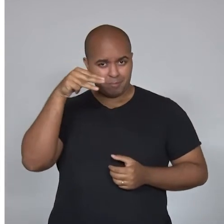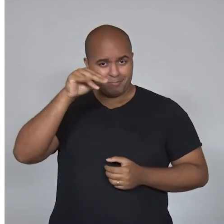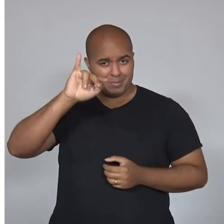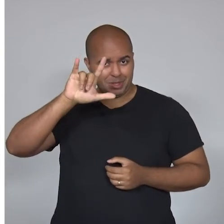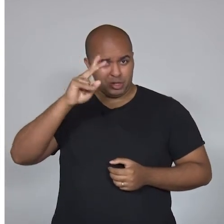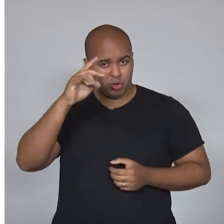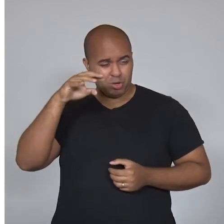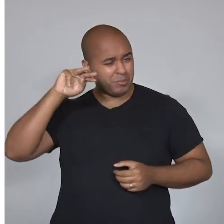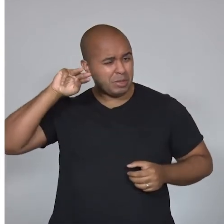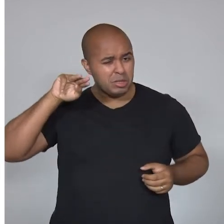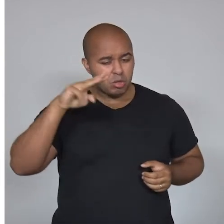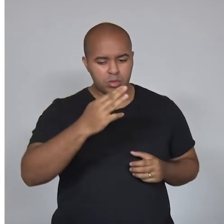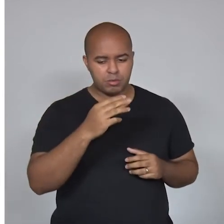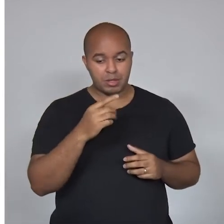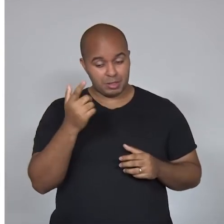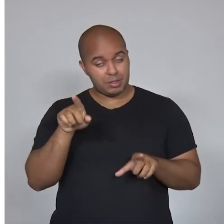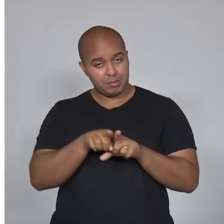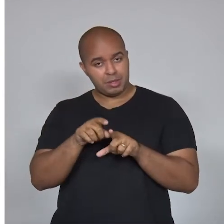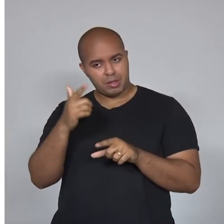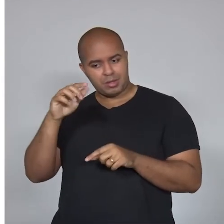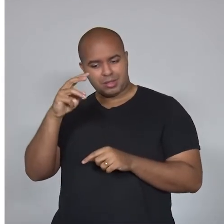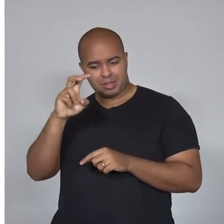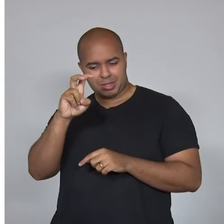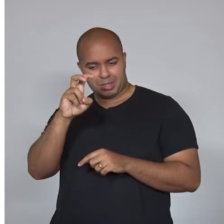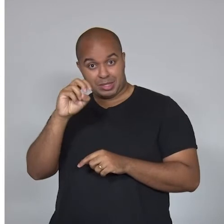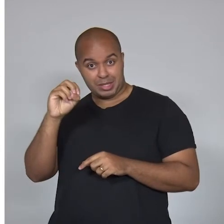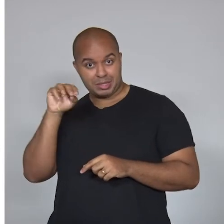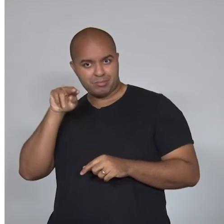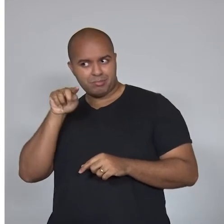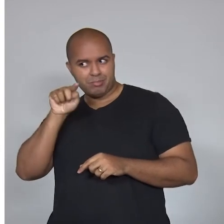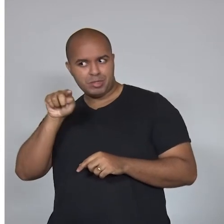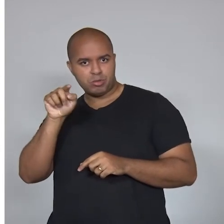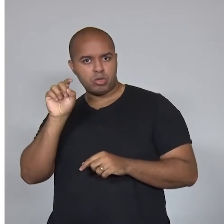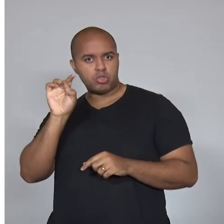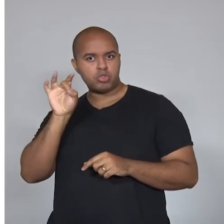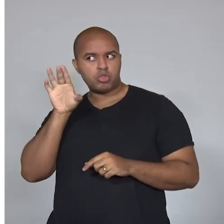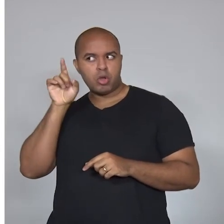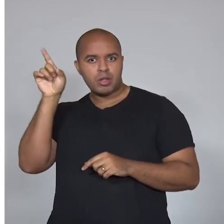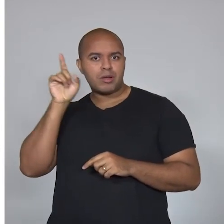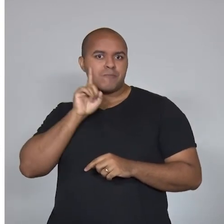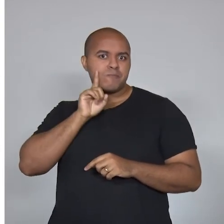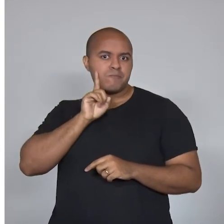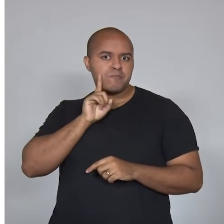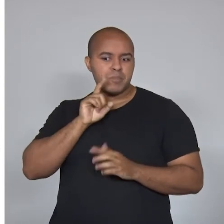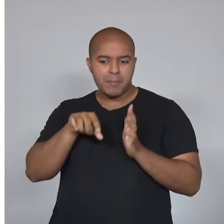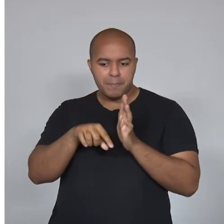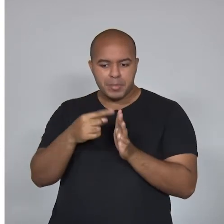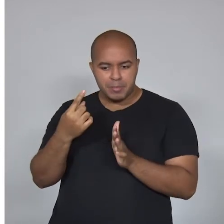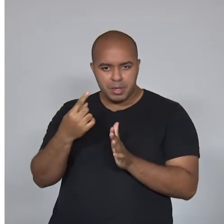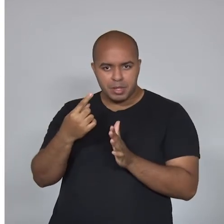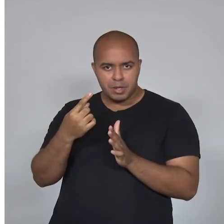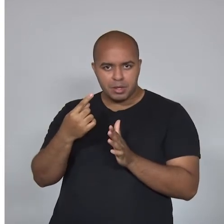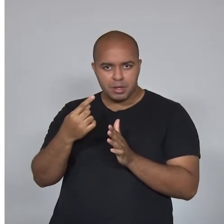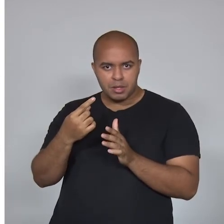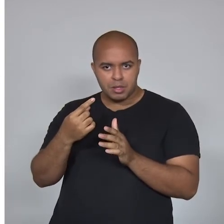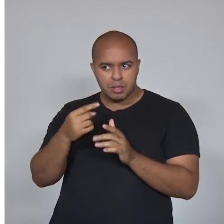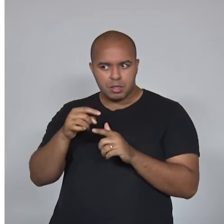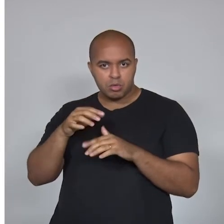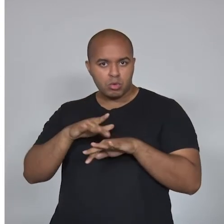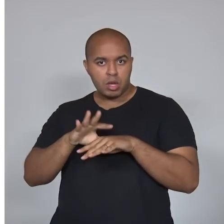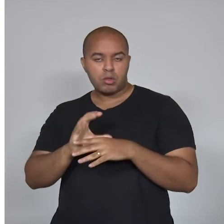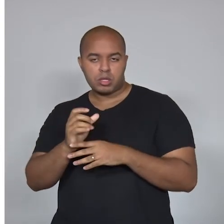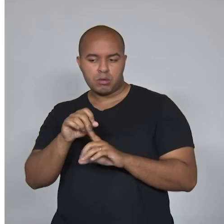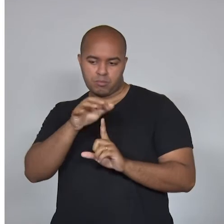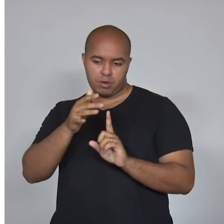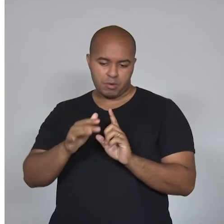elas, 500 mil mortes nos Estados Unidos. Lá nos Estados Unidos, a primeira onda apareceu na primavera